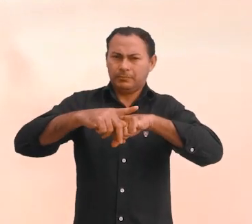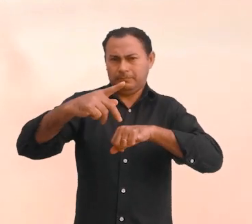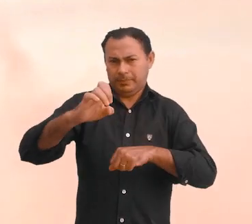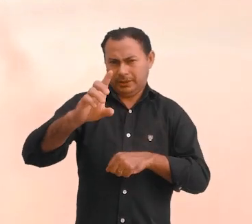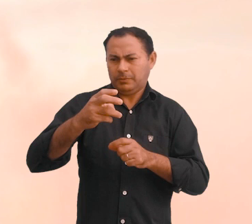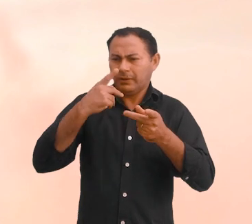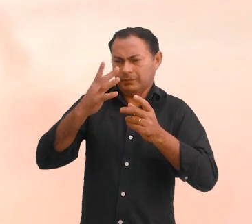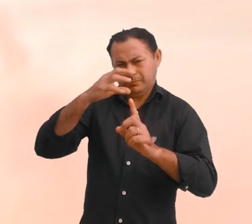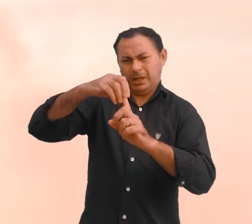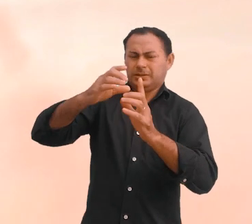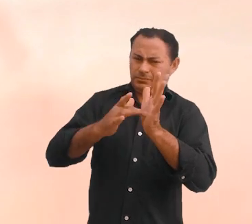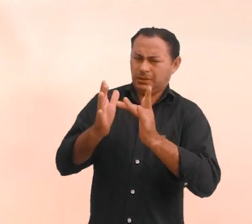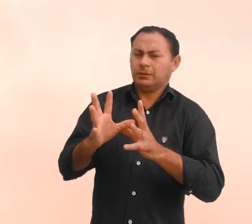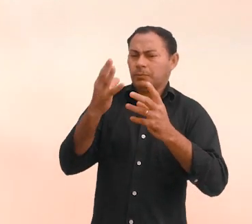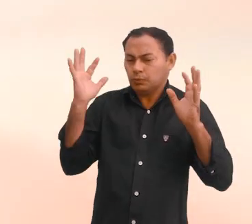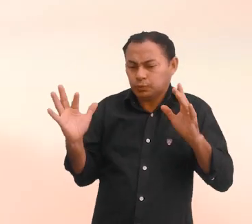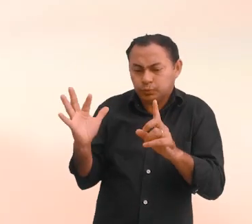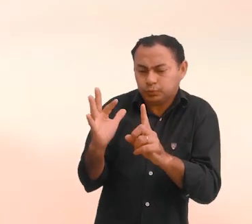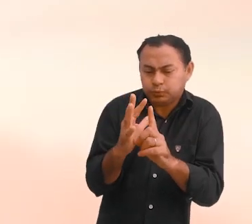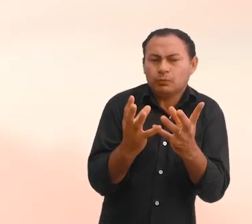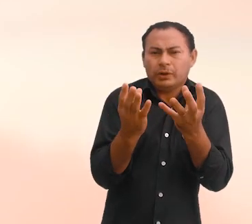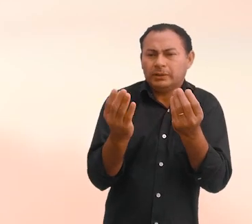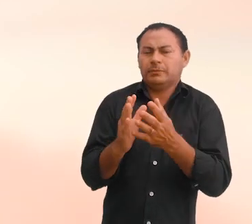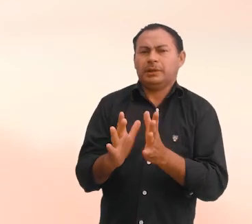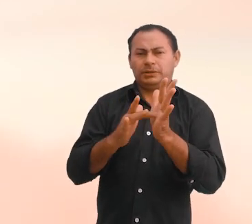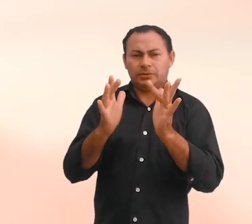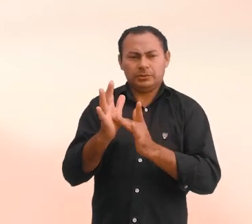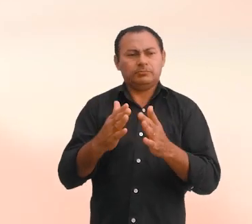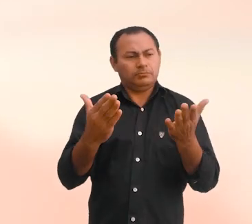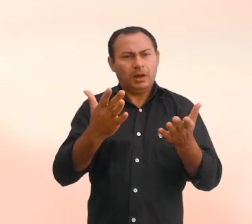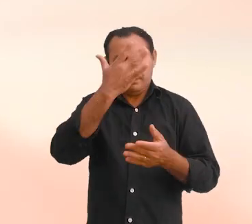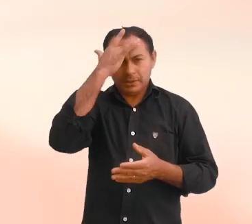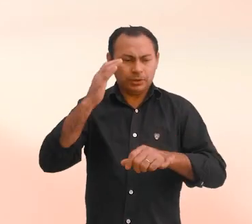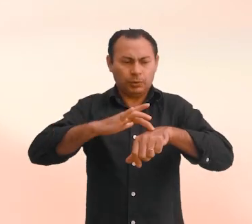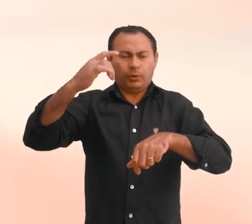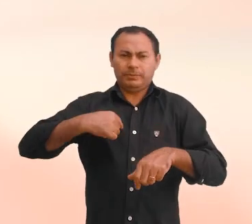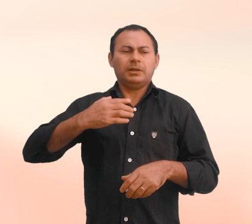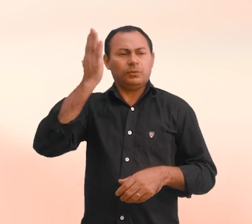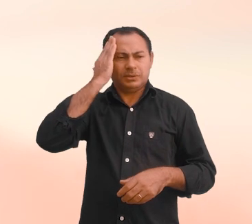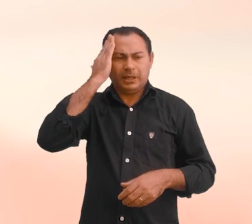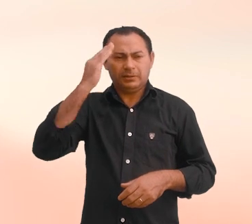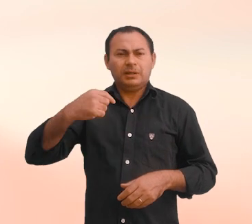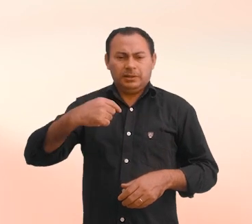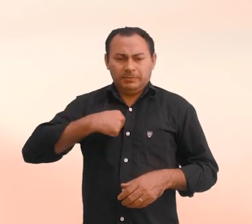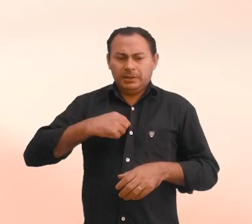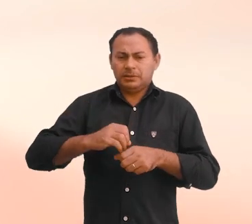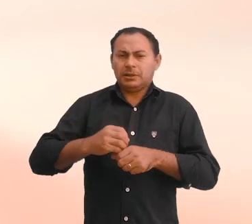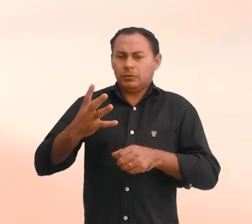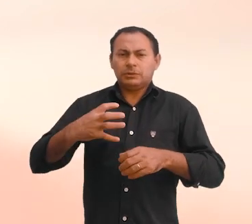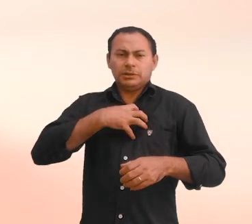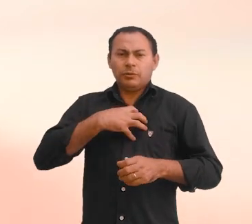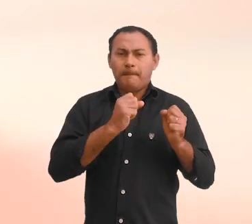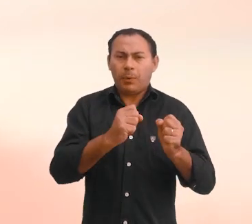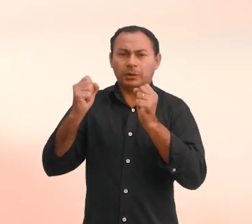disse, Mestre, a multidão se aglomera e te comprime. Mas Jesus disse, alguém tocou em mim, eu sei que de